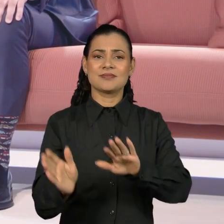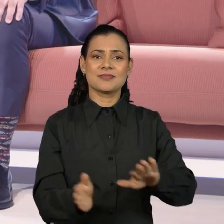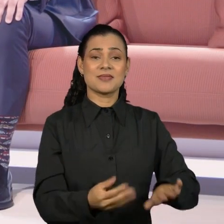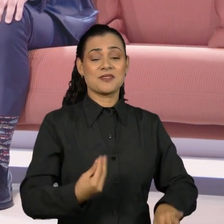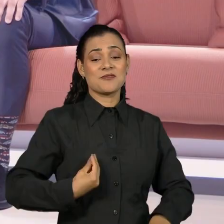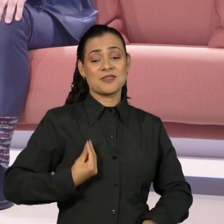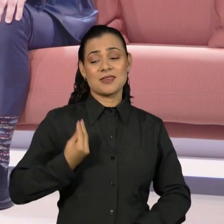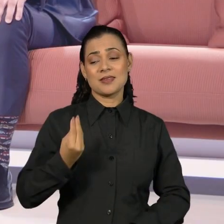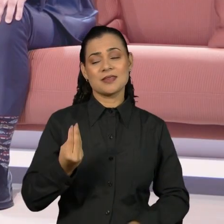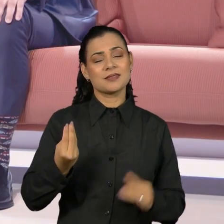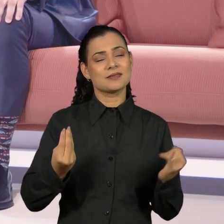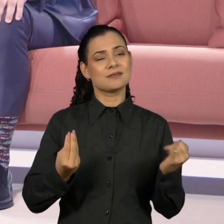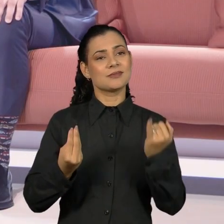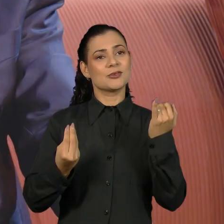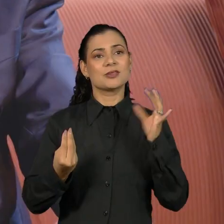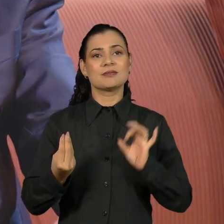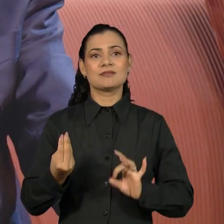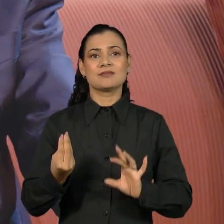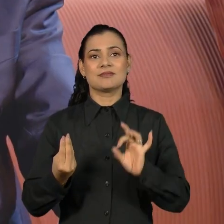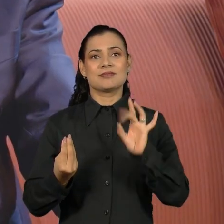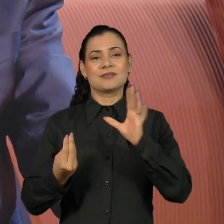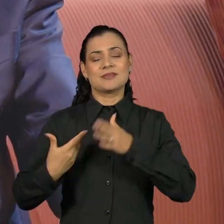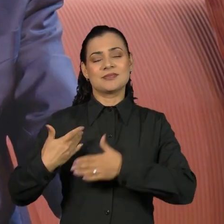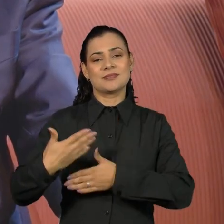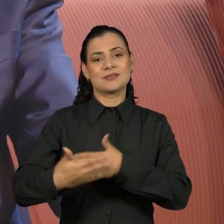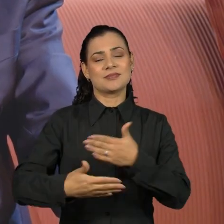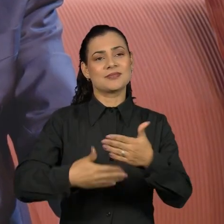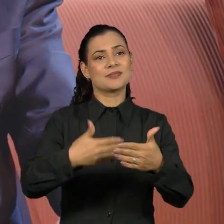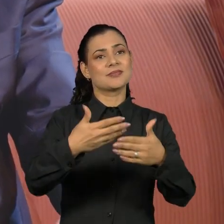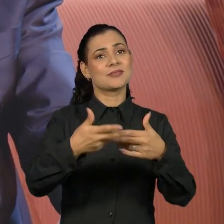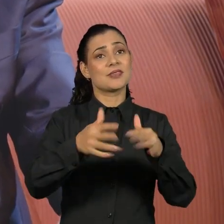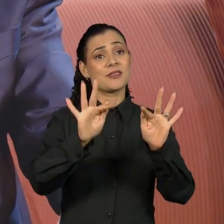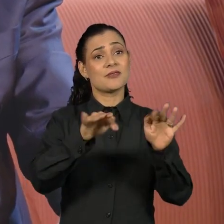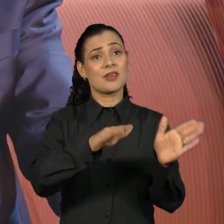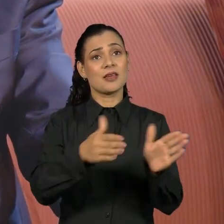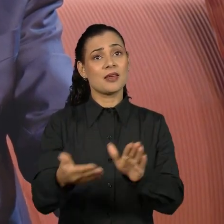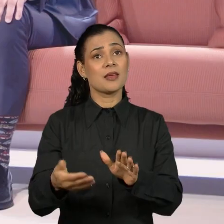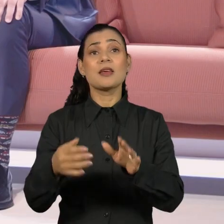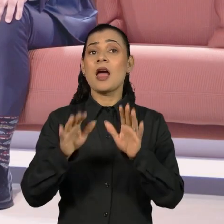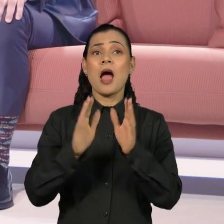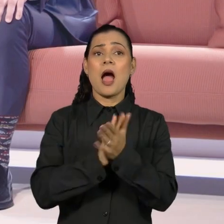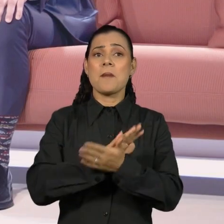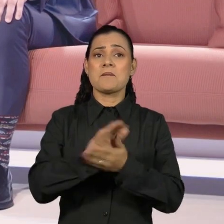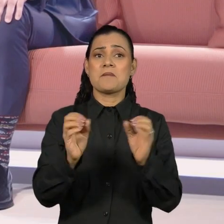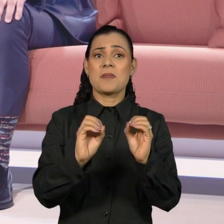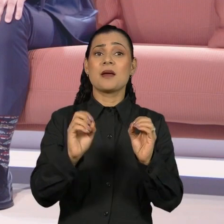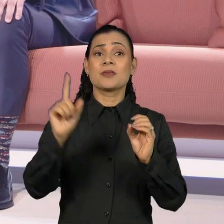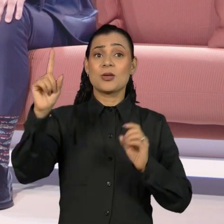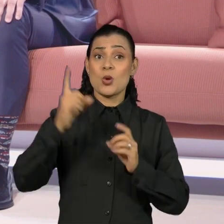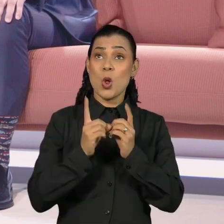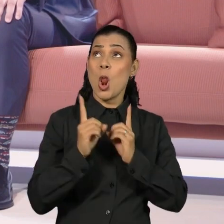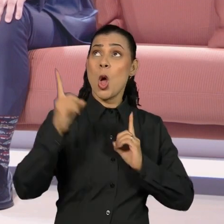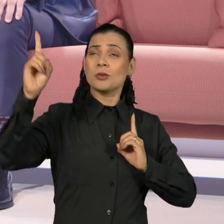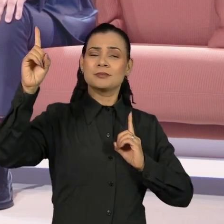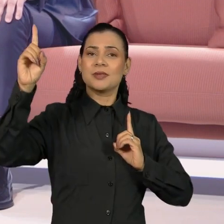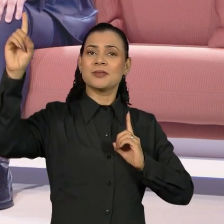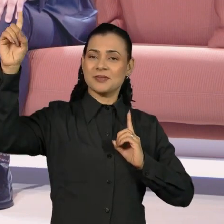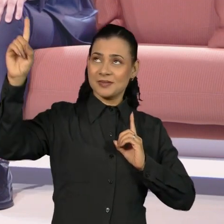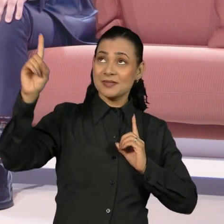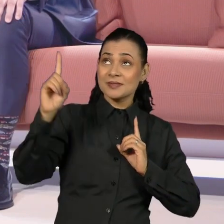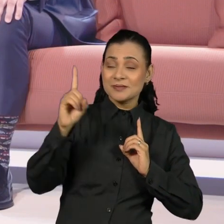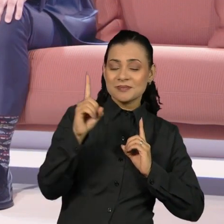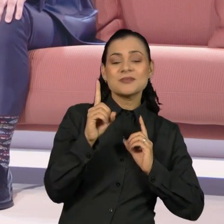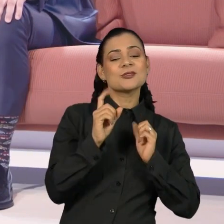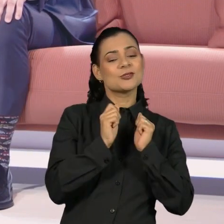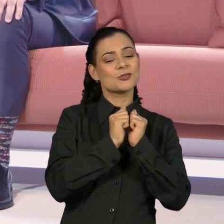significa tudo o que ela sempre significou. O fio não foi cortado. Eu não estou longe, apenas estou do outro